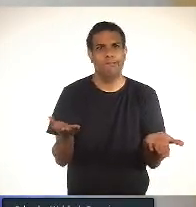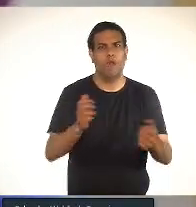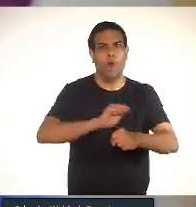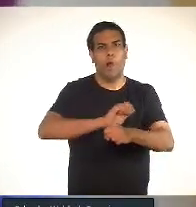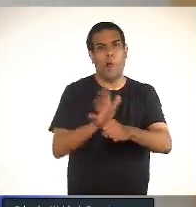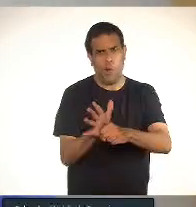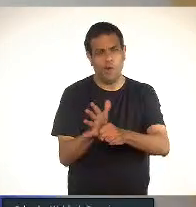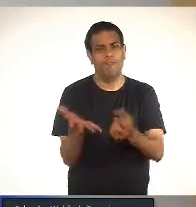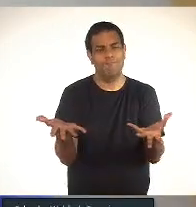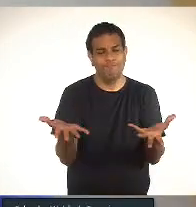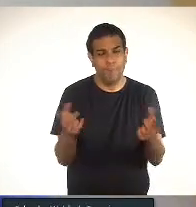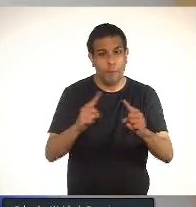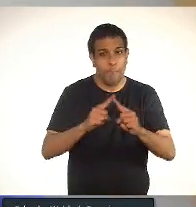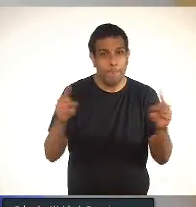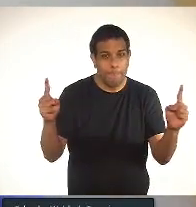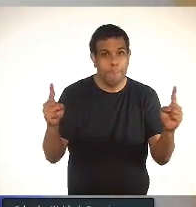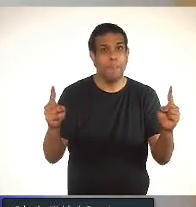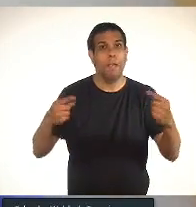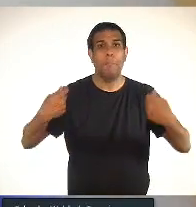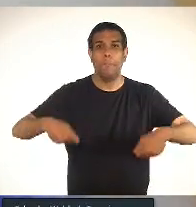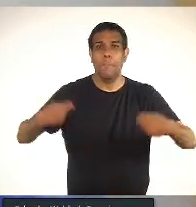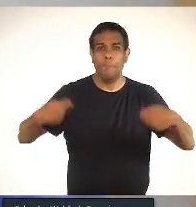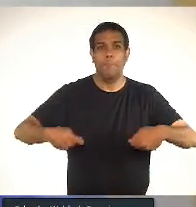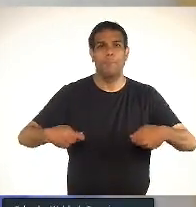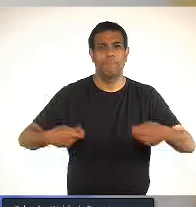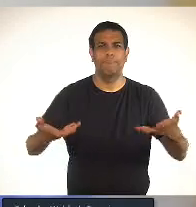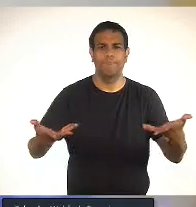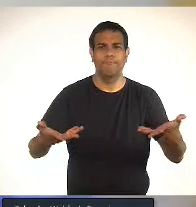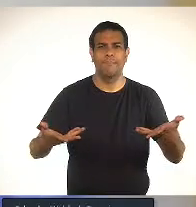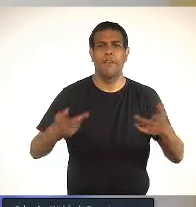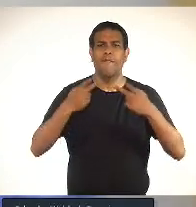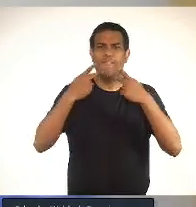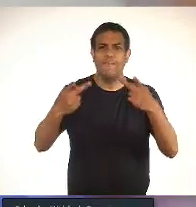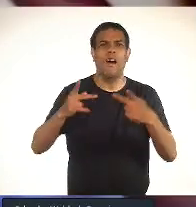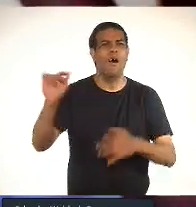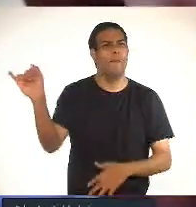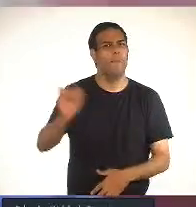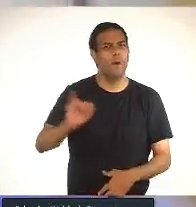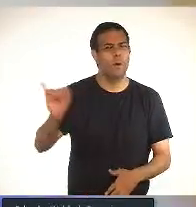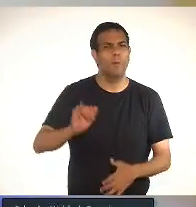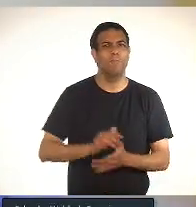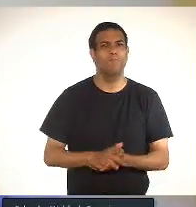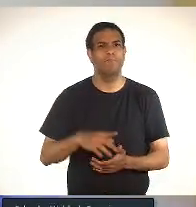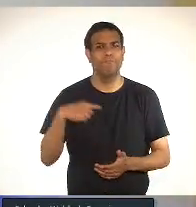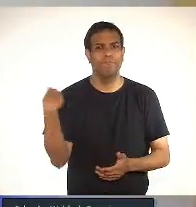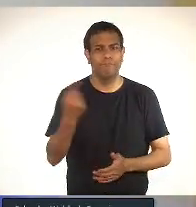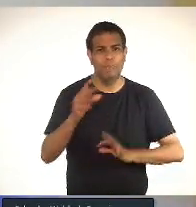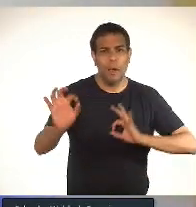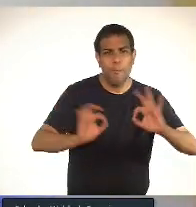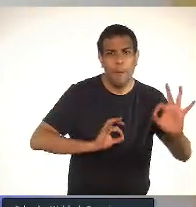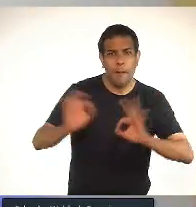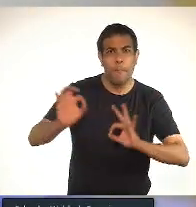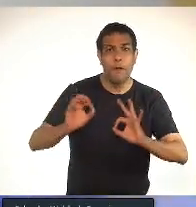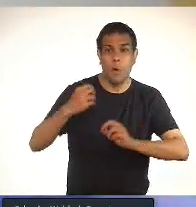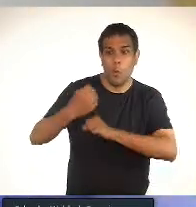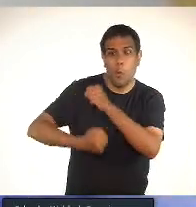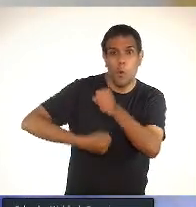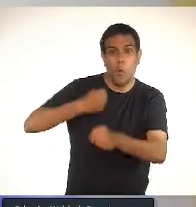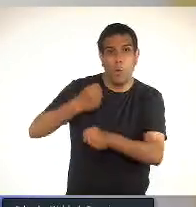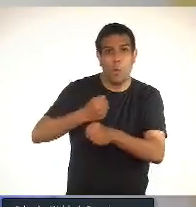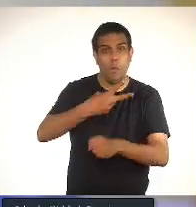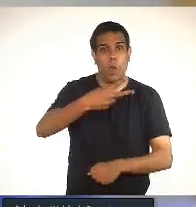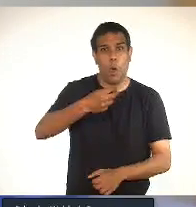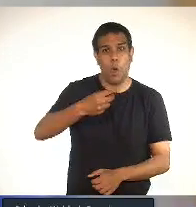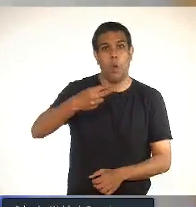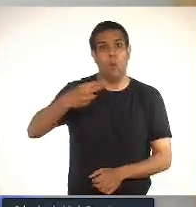ano 2020, mas é preciso, antes de mais nada, ressaltar a importância de que a gente se organize e se planeje para